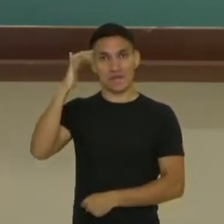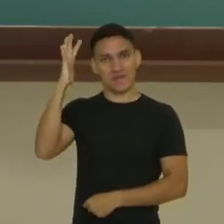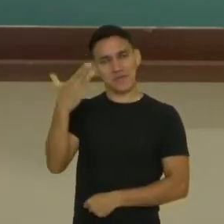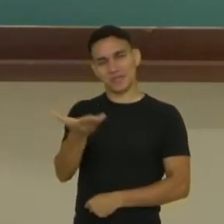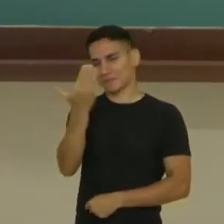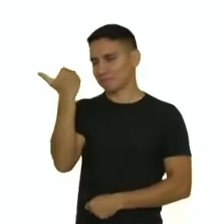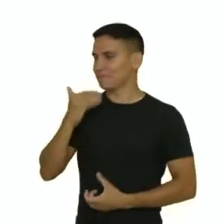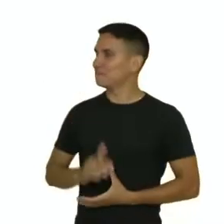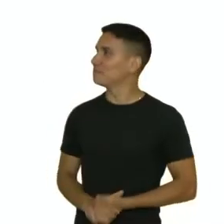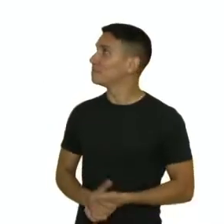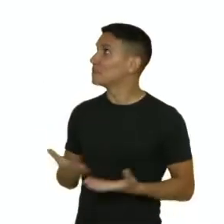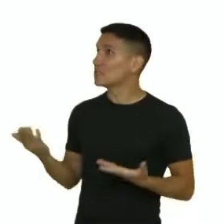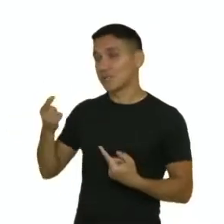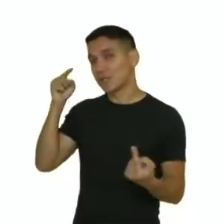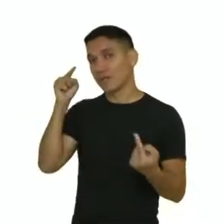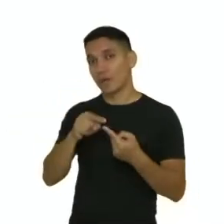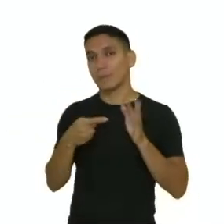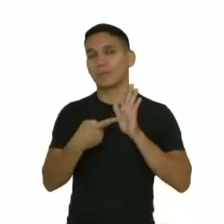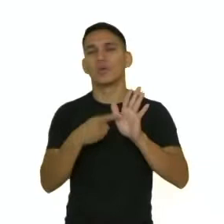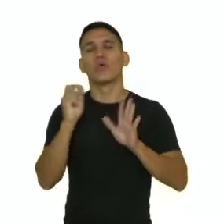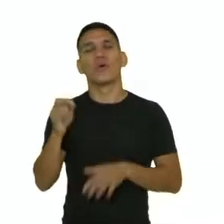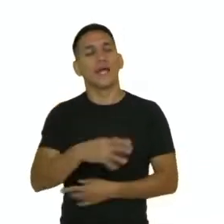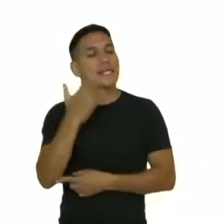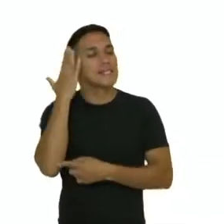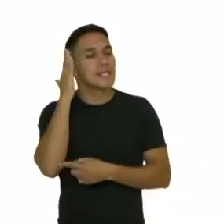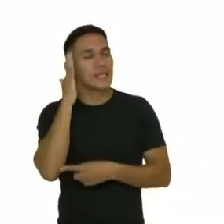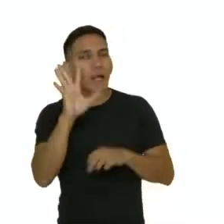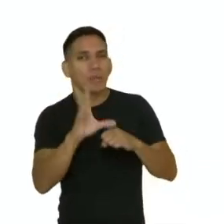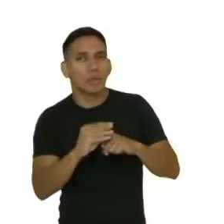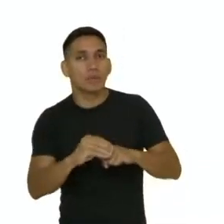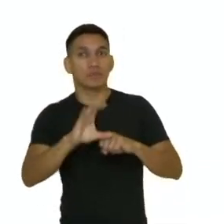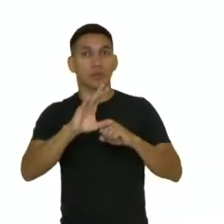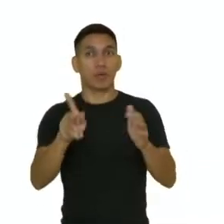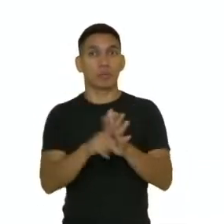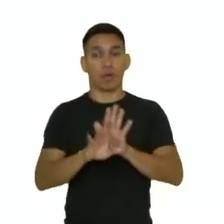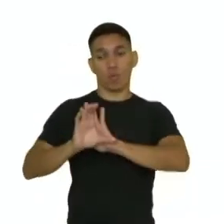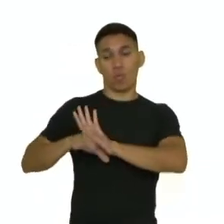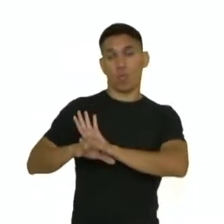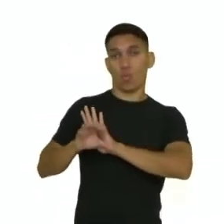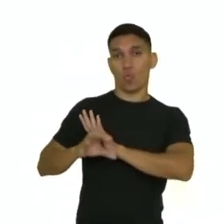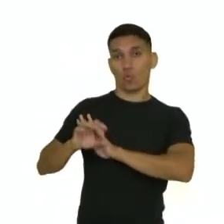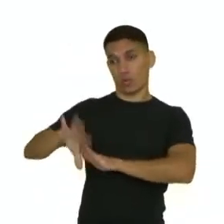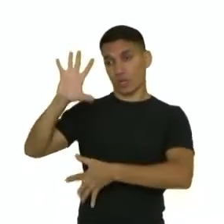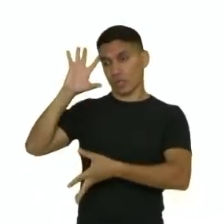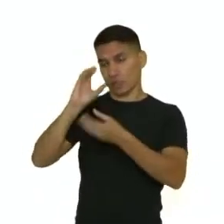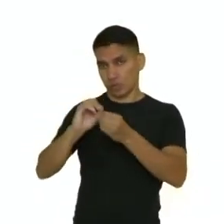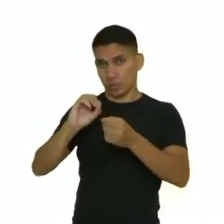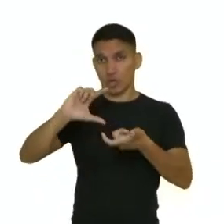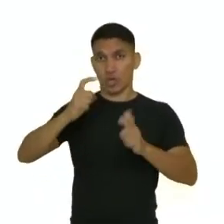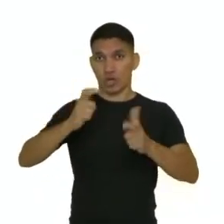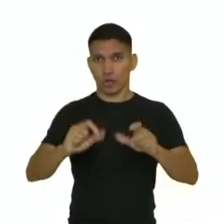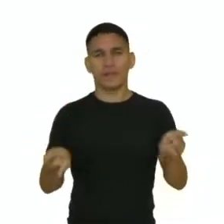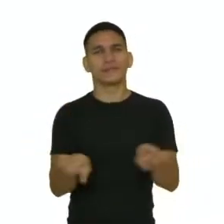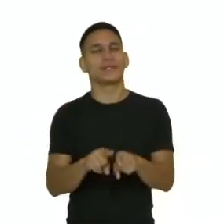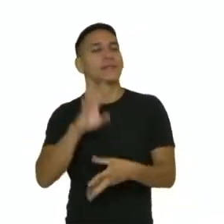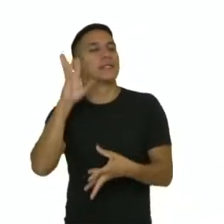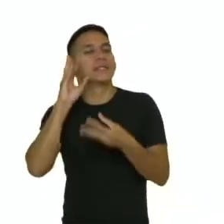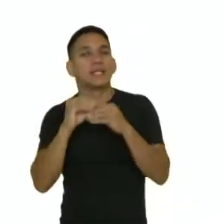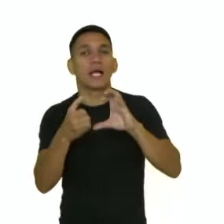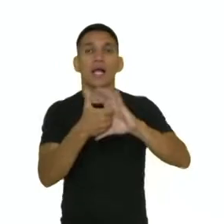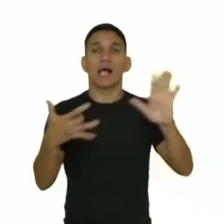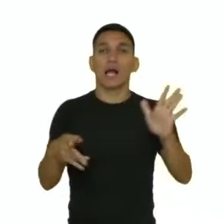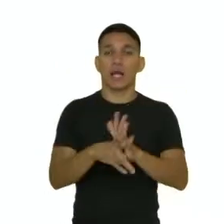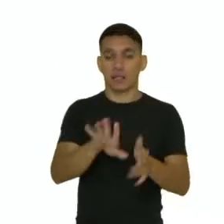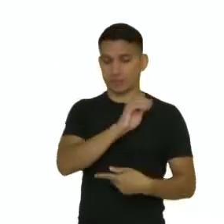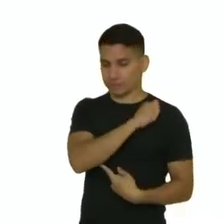vamos lá. Nossos objetivos são conhecer o fundamento do conceito de lógica, entender as características da lógica